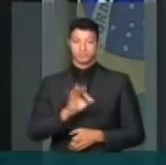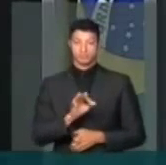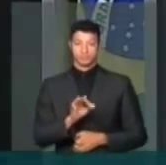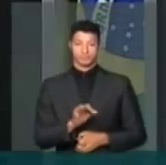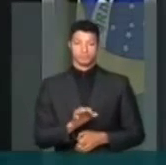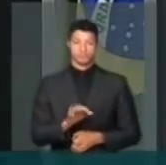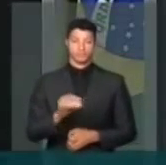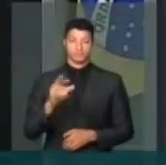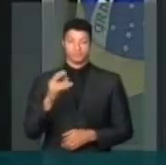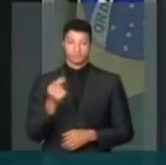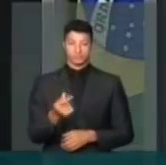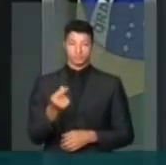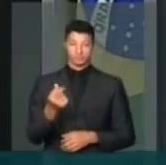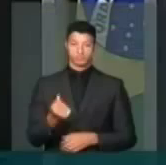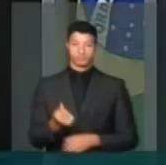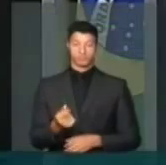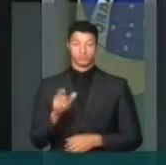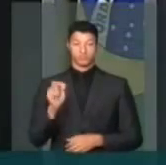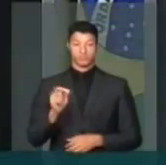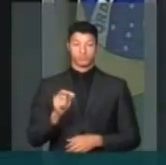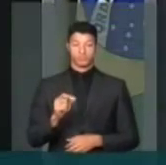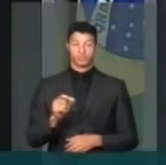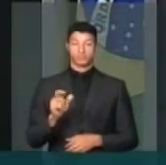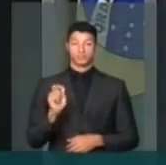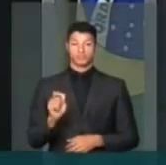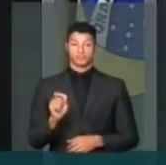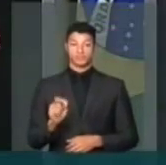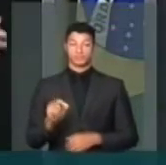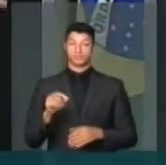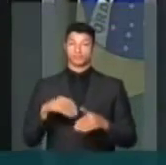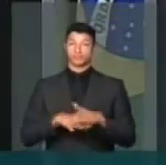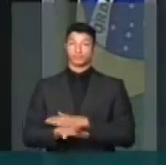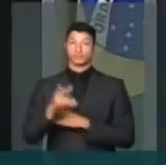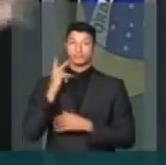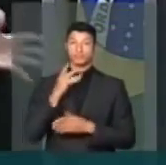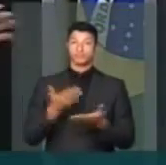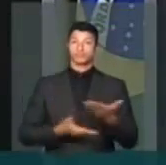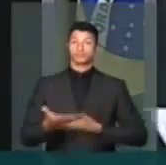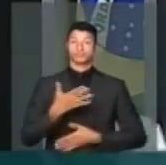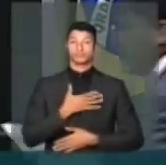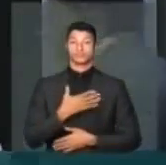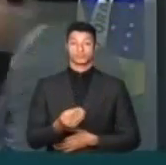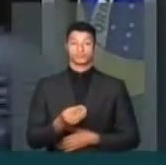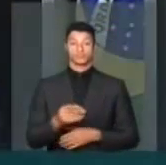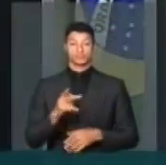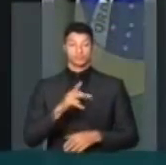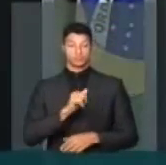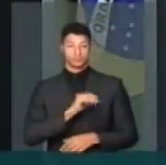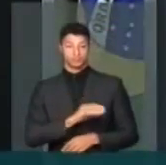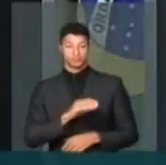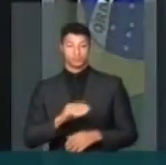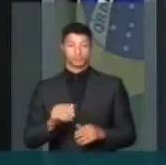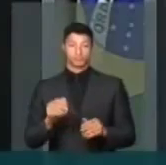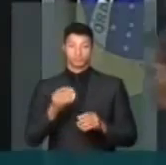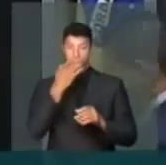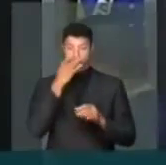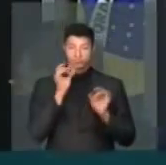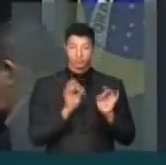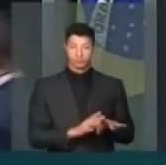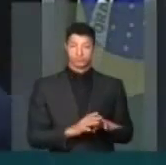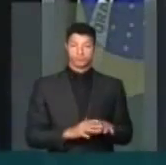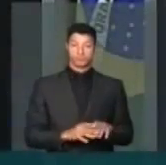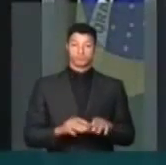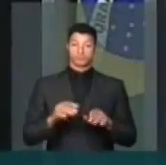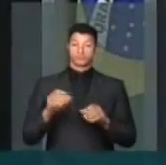23,7% dos recursos que a mãe guardou para atender o filho, a mãe do PAC,